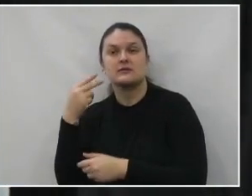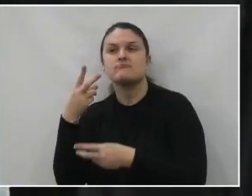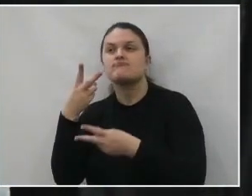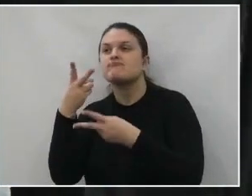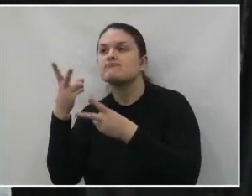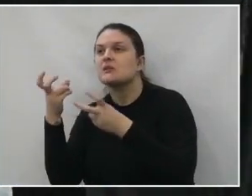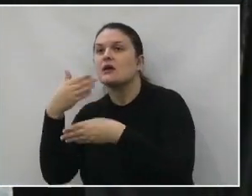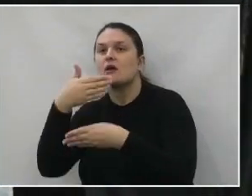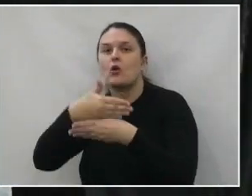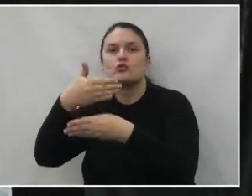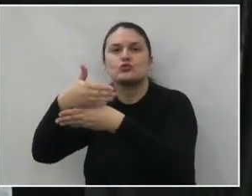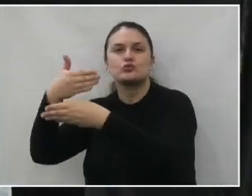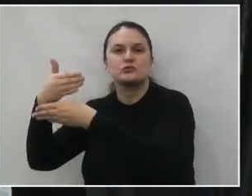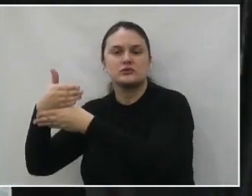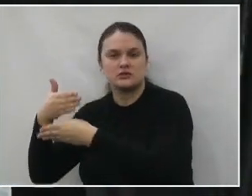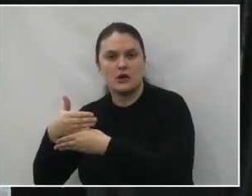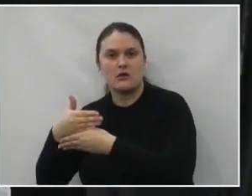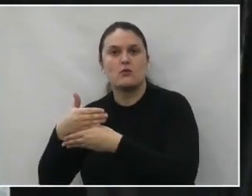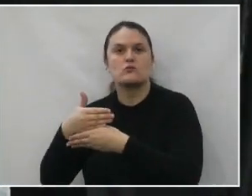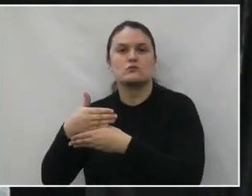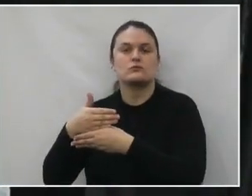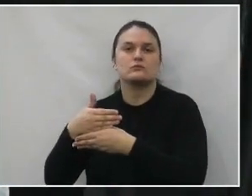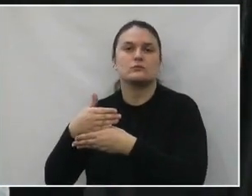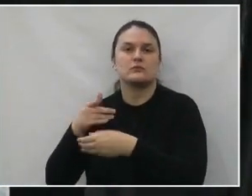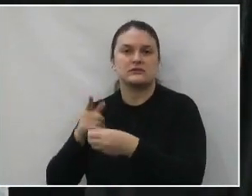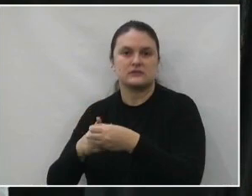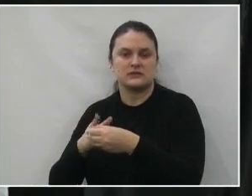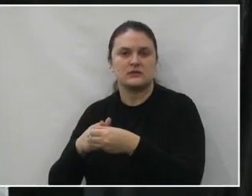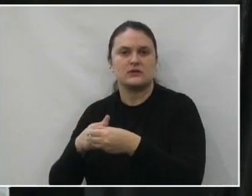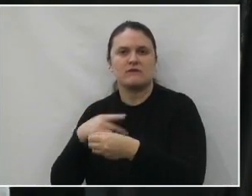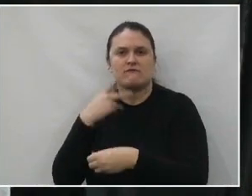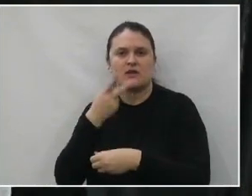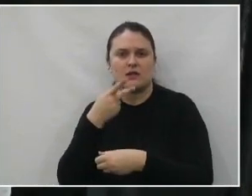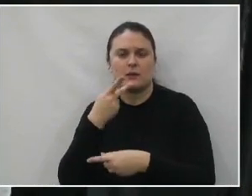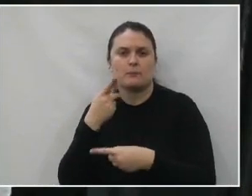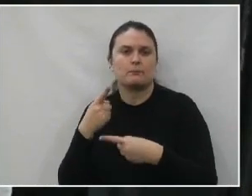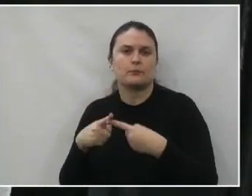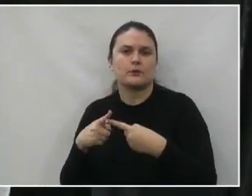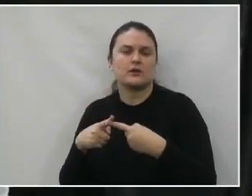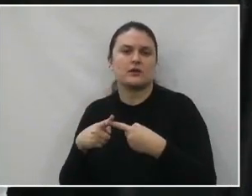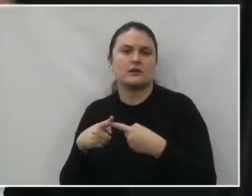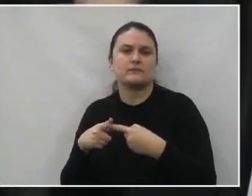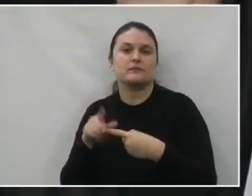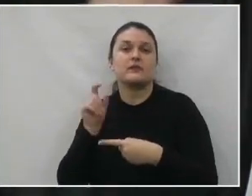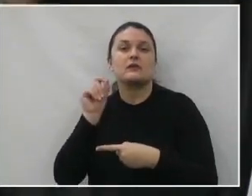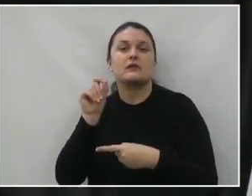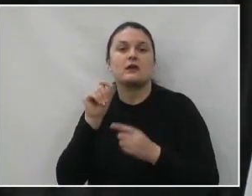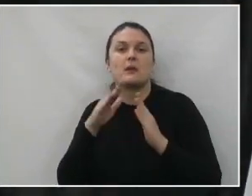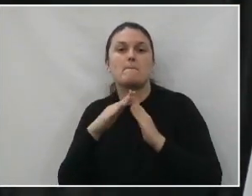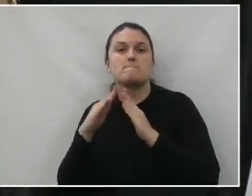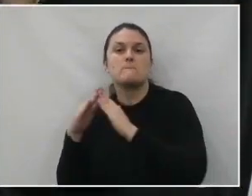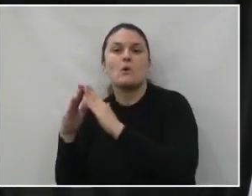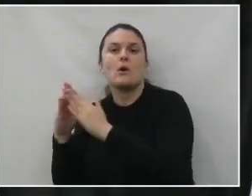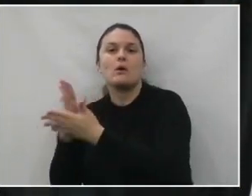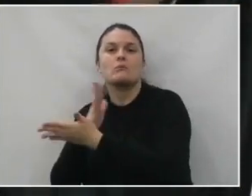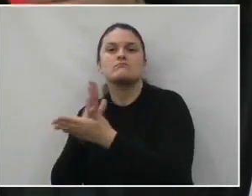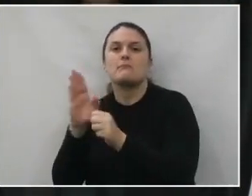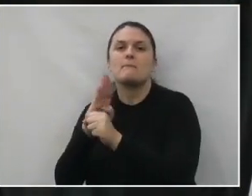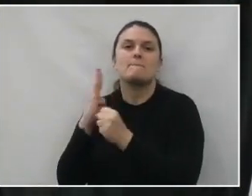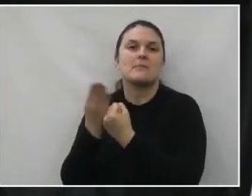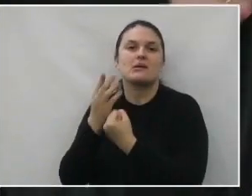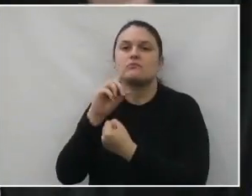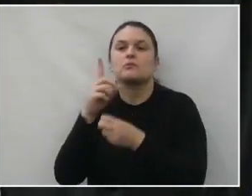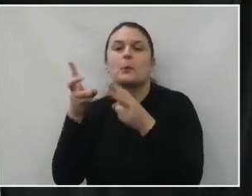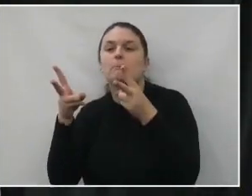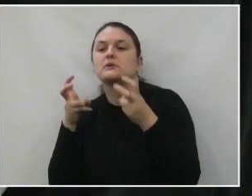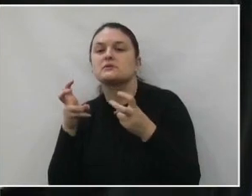da administração e queria citar, porque quem mora em certos bairros acaba não vendo